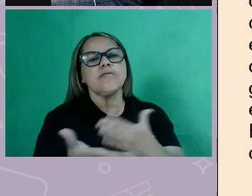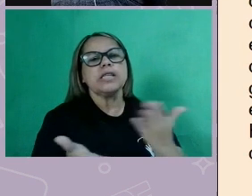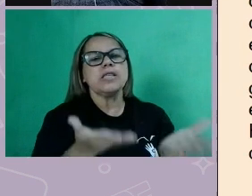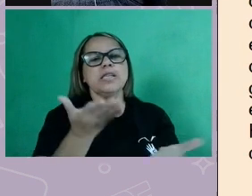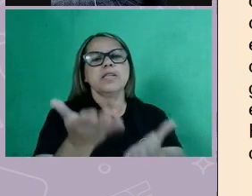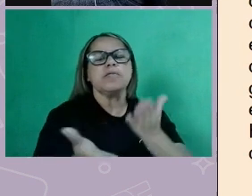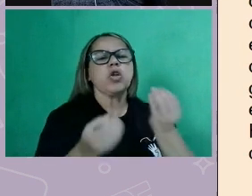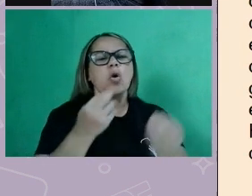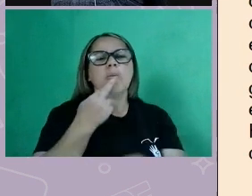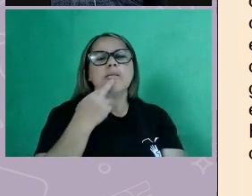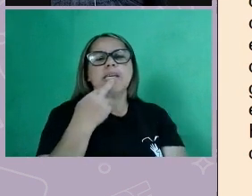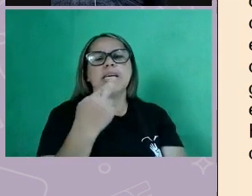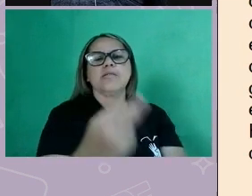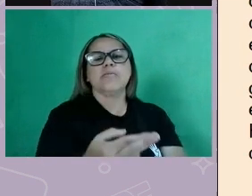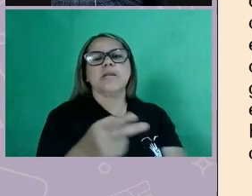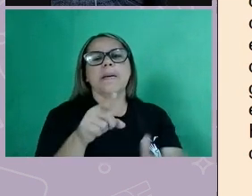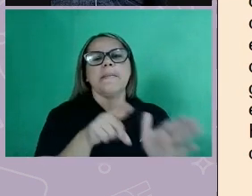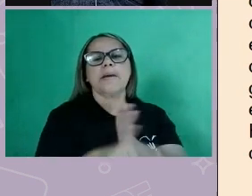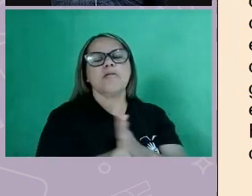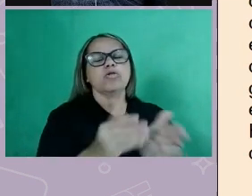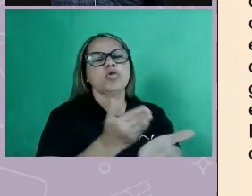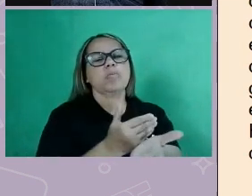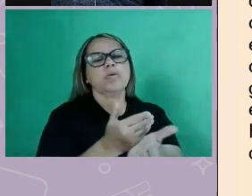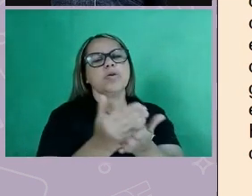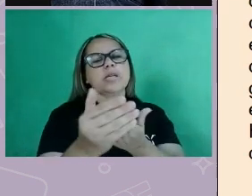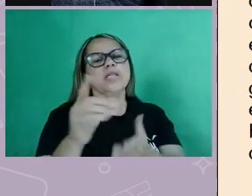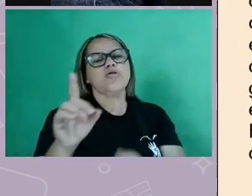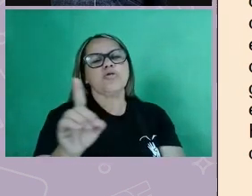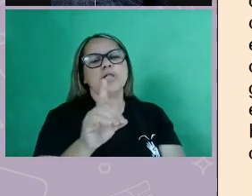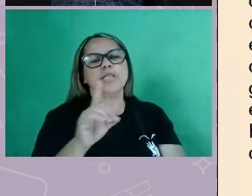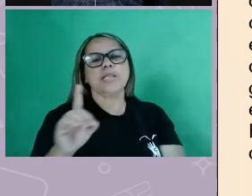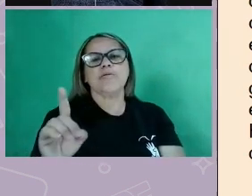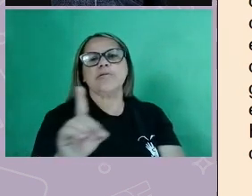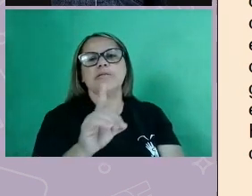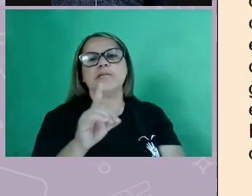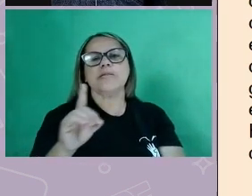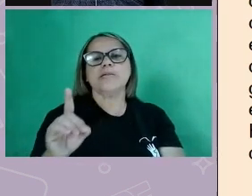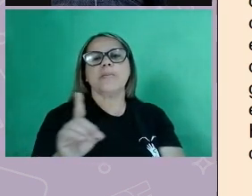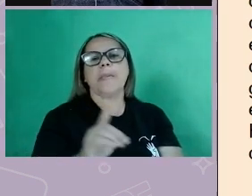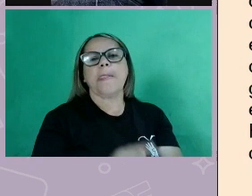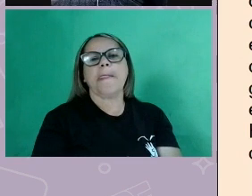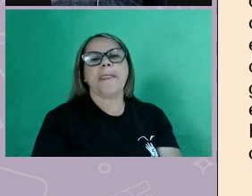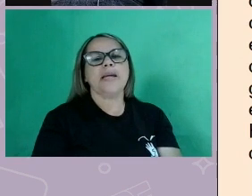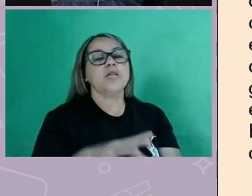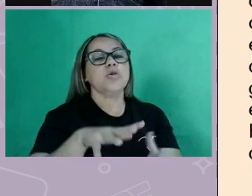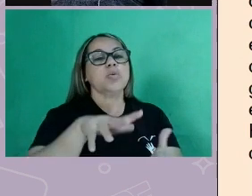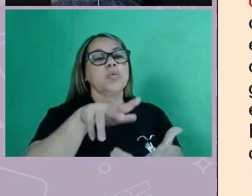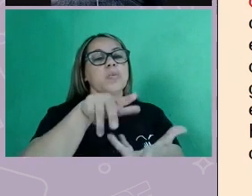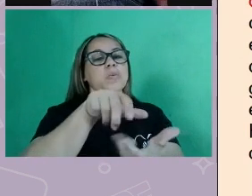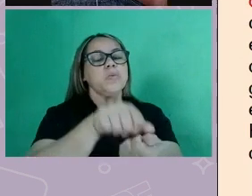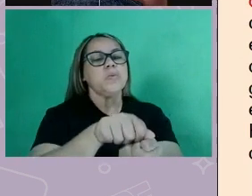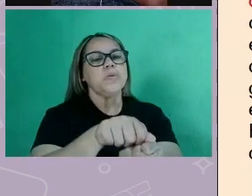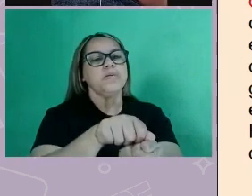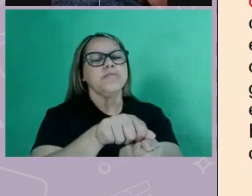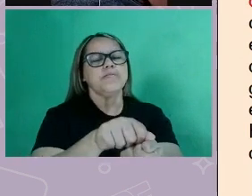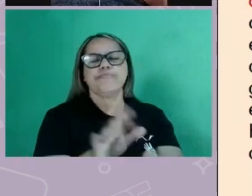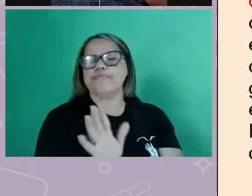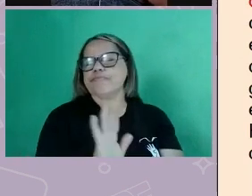responde a pergunta sobre a origem dos deuses e do mundo não